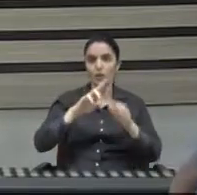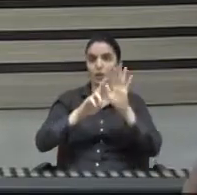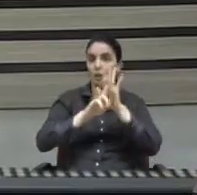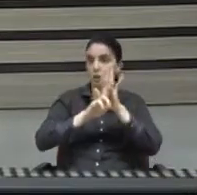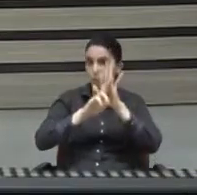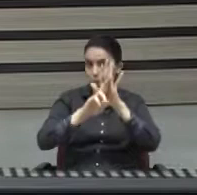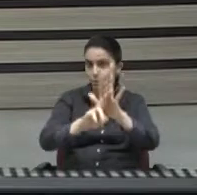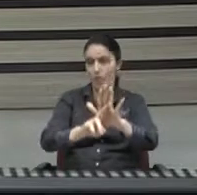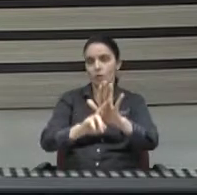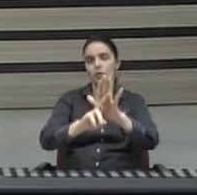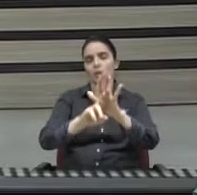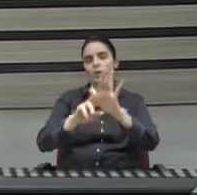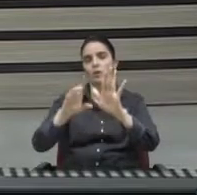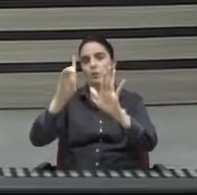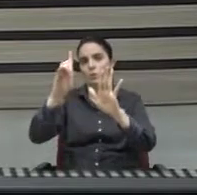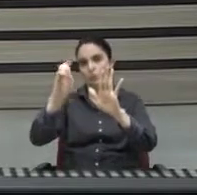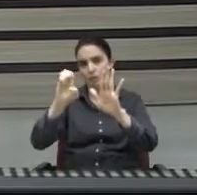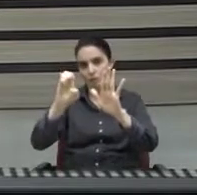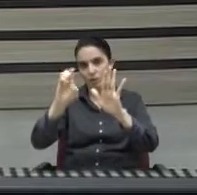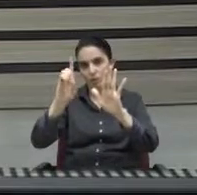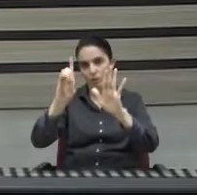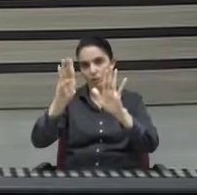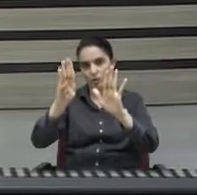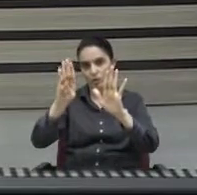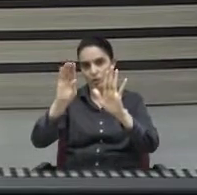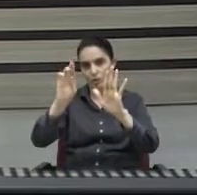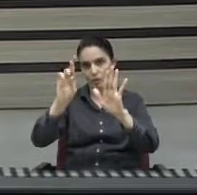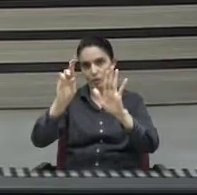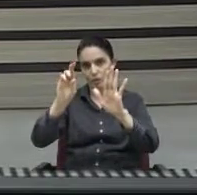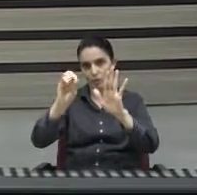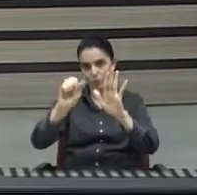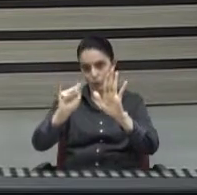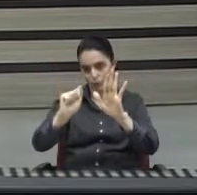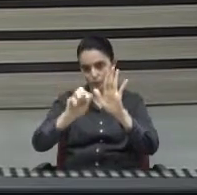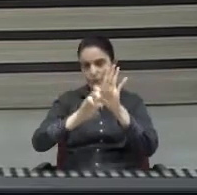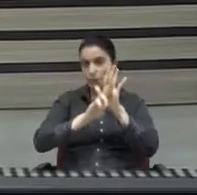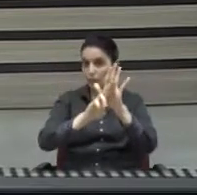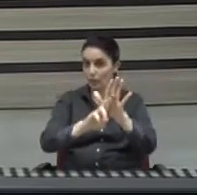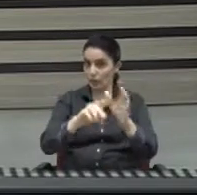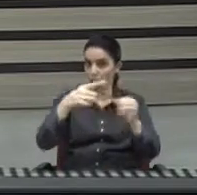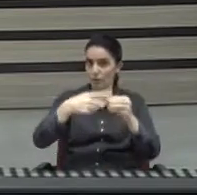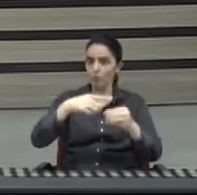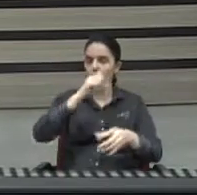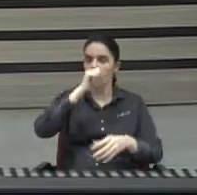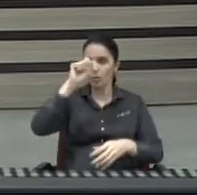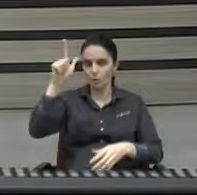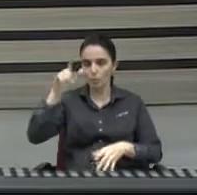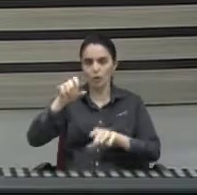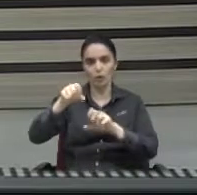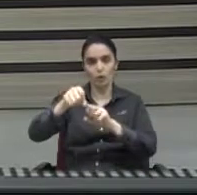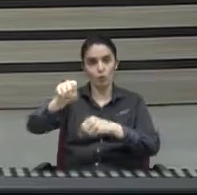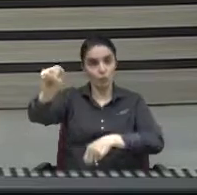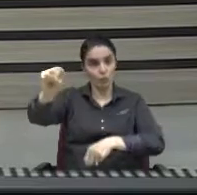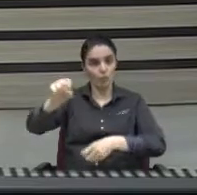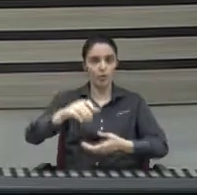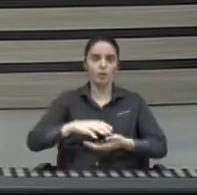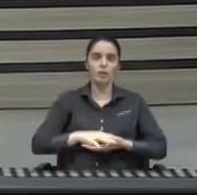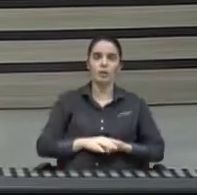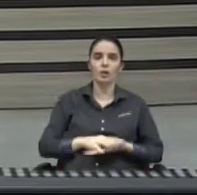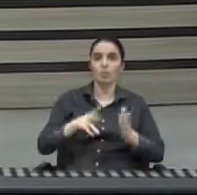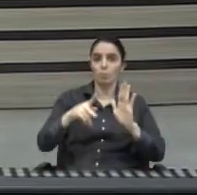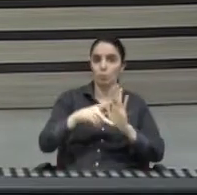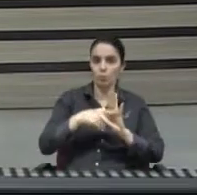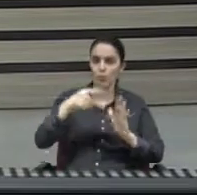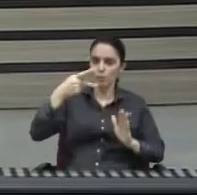borassi levando o nome da nossa cidade do na formação dessa cidade